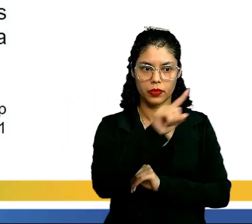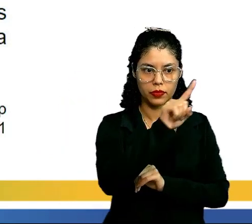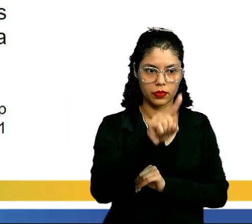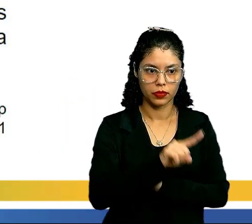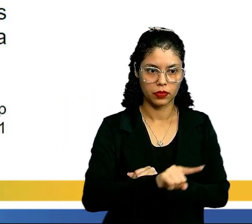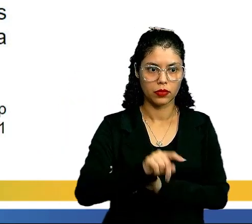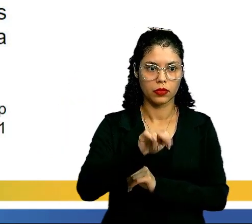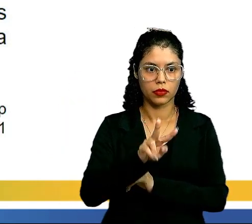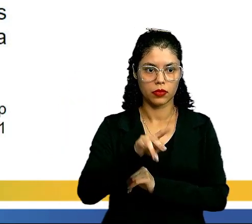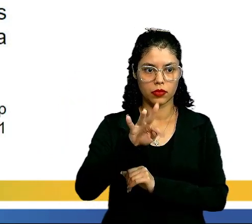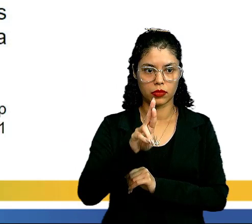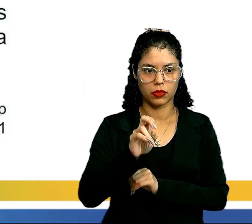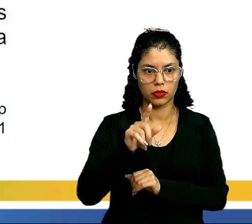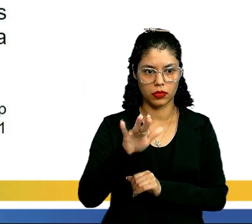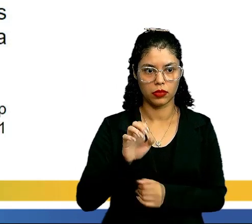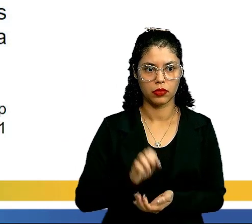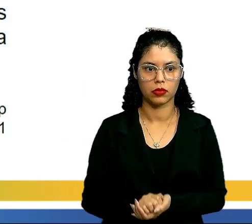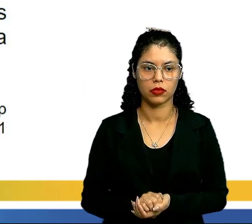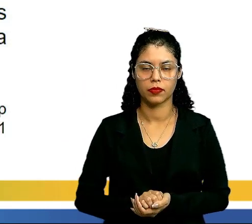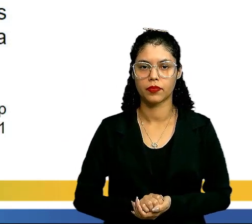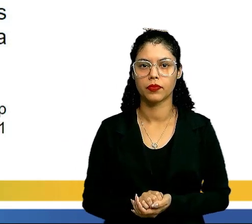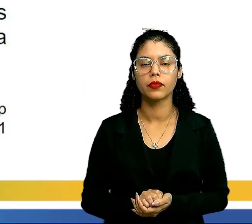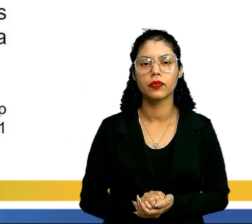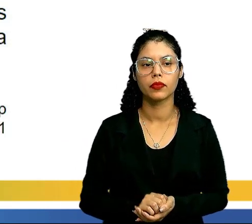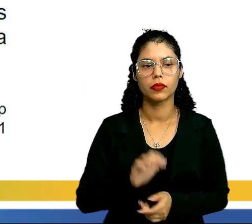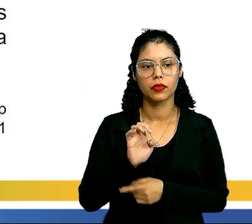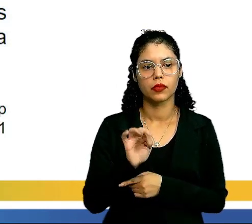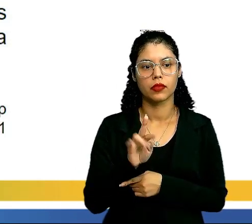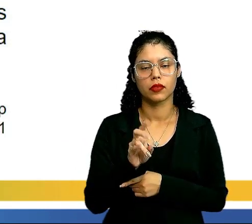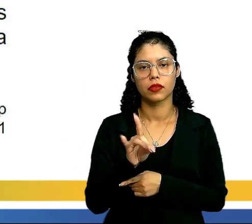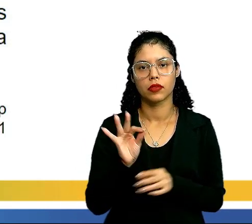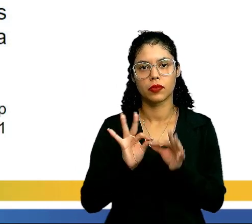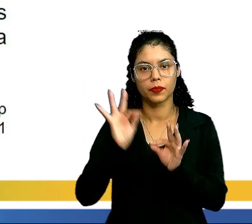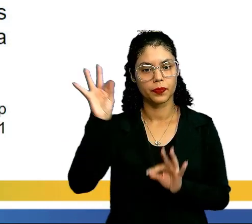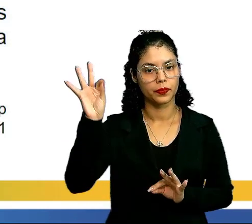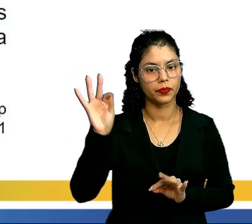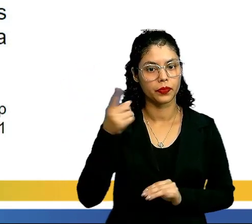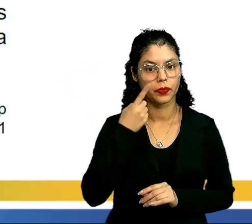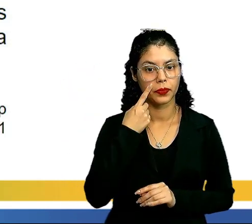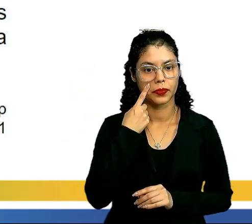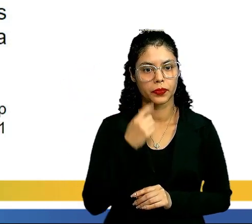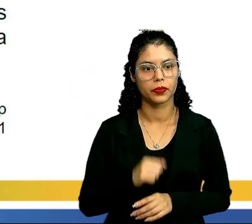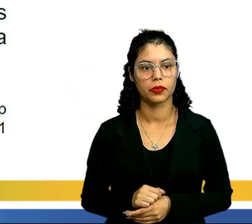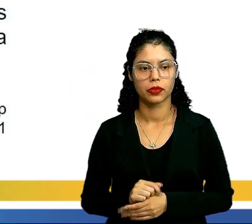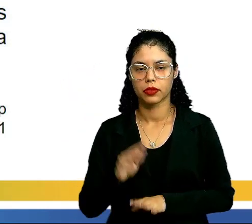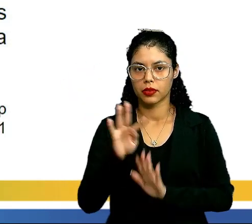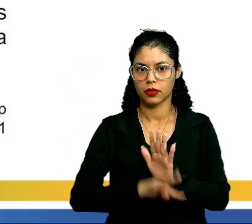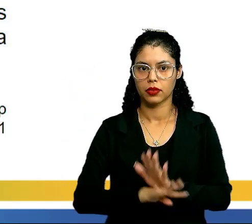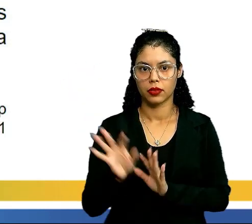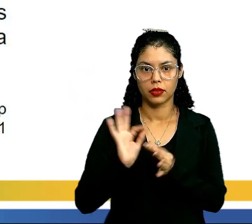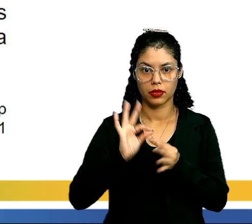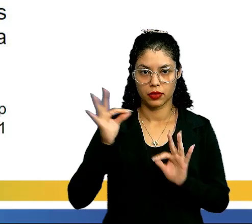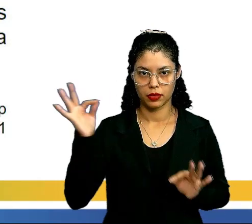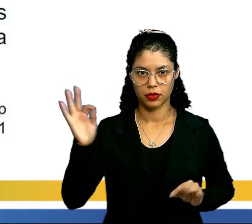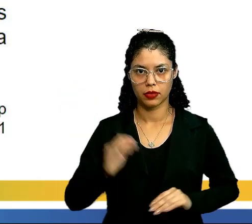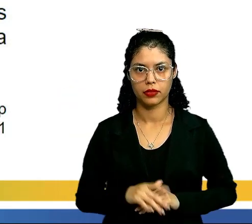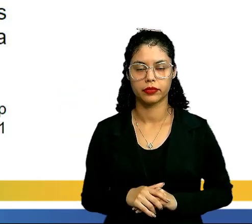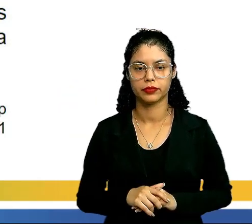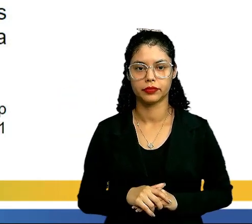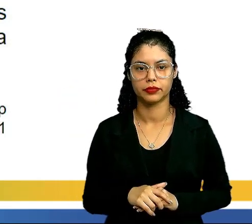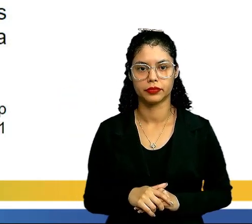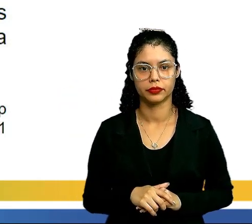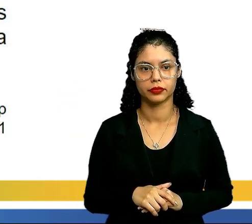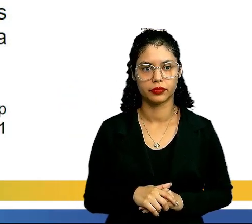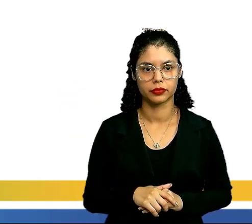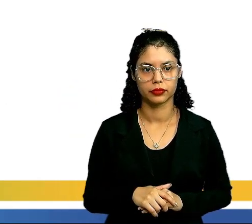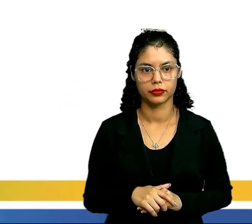de projeção azimutal equidistante. Olha, um textozinho até longo para uma